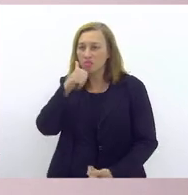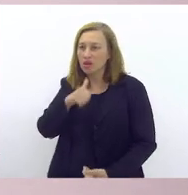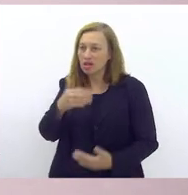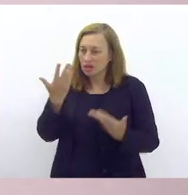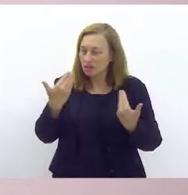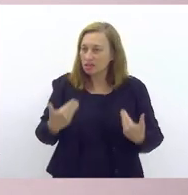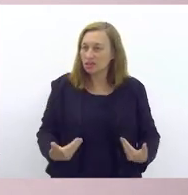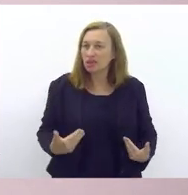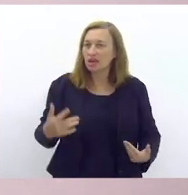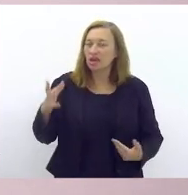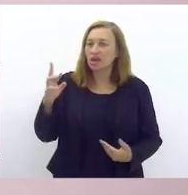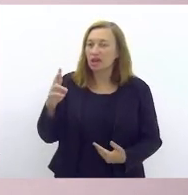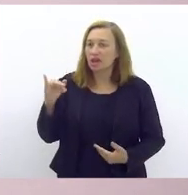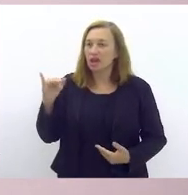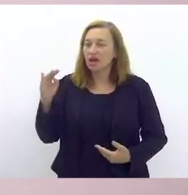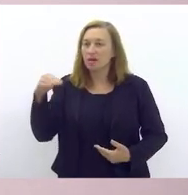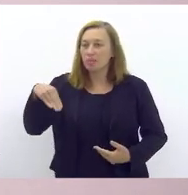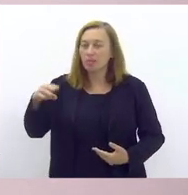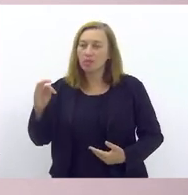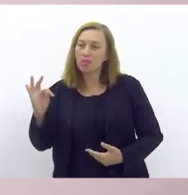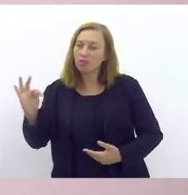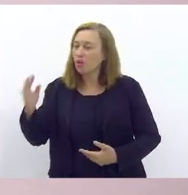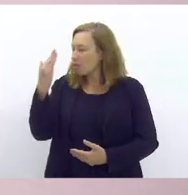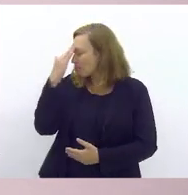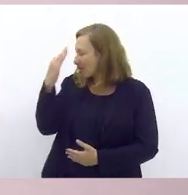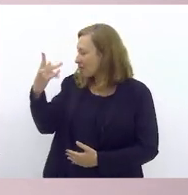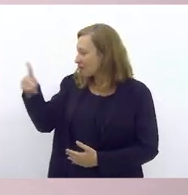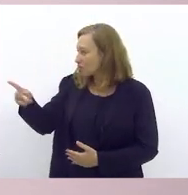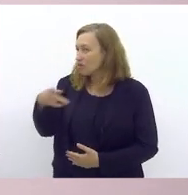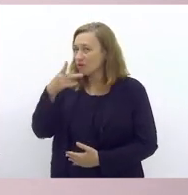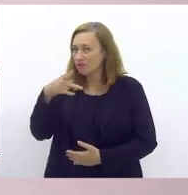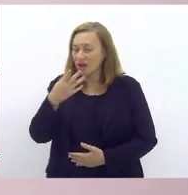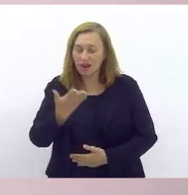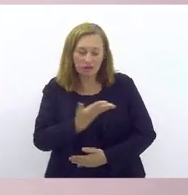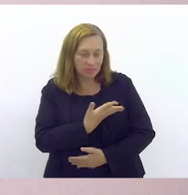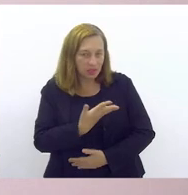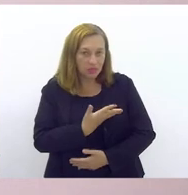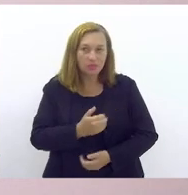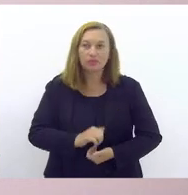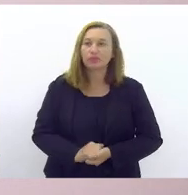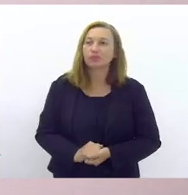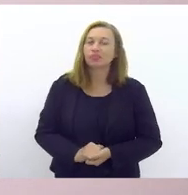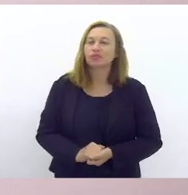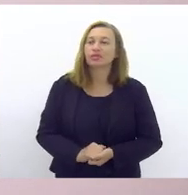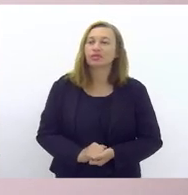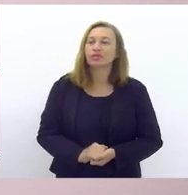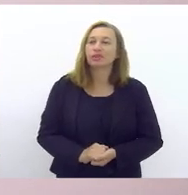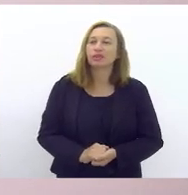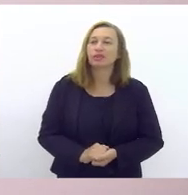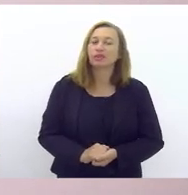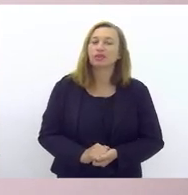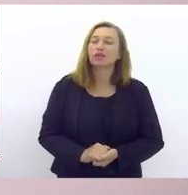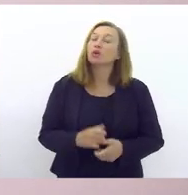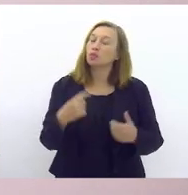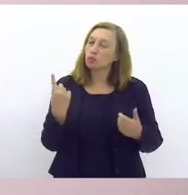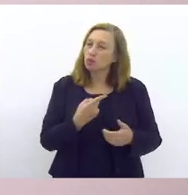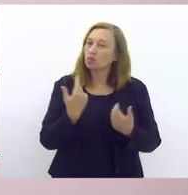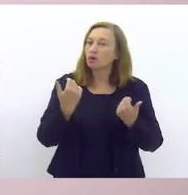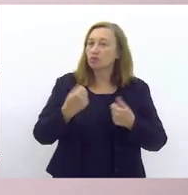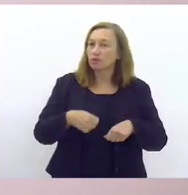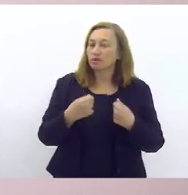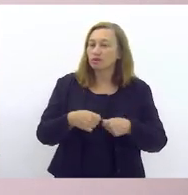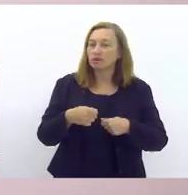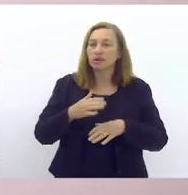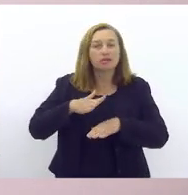o Raimão falou, muito obrigada pelas palavras, meu querido. E dizer que, assim, nós precisamos